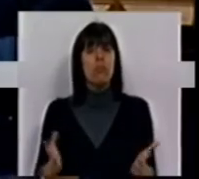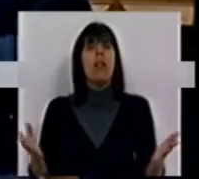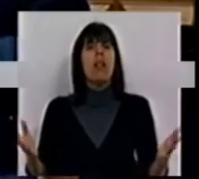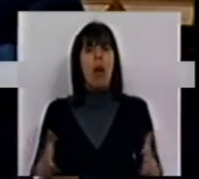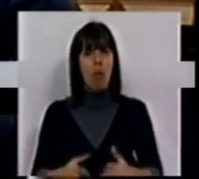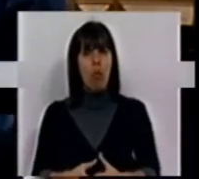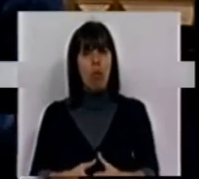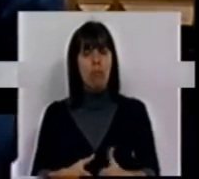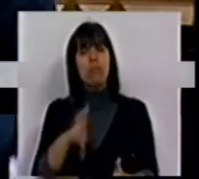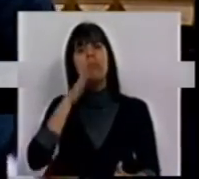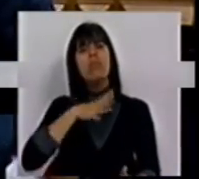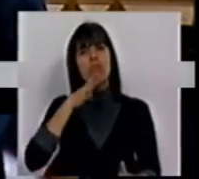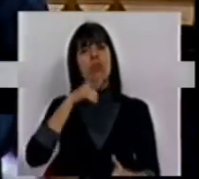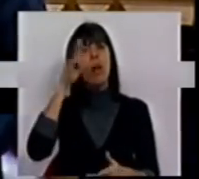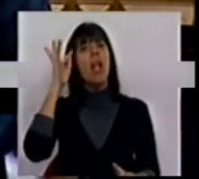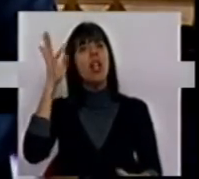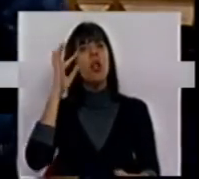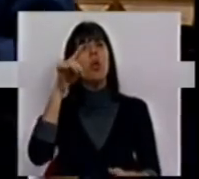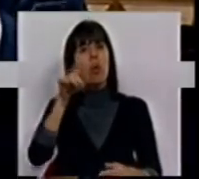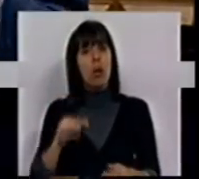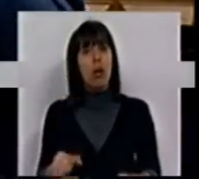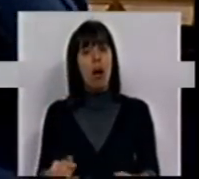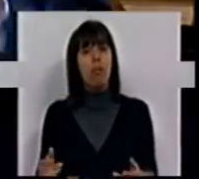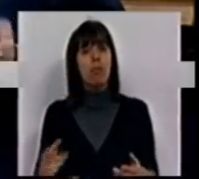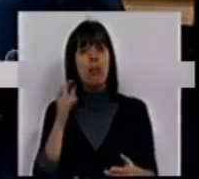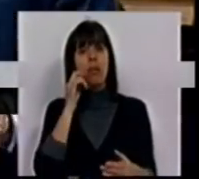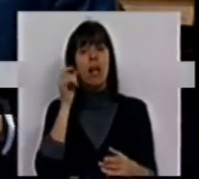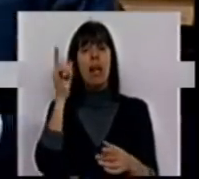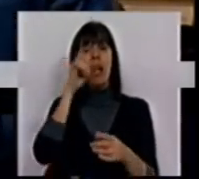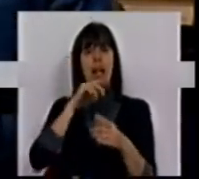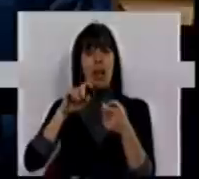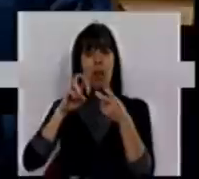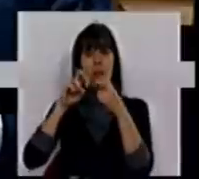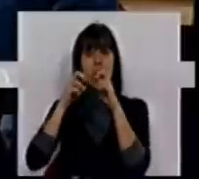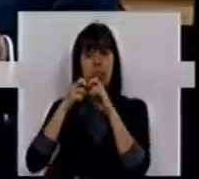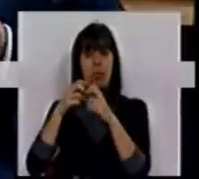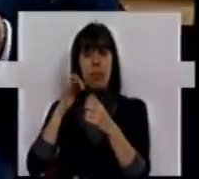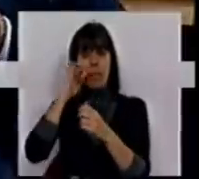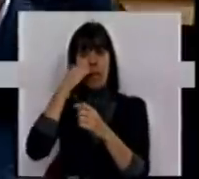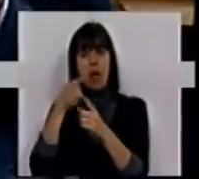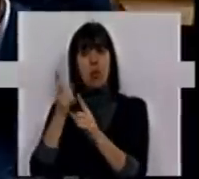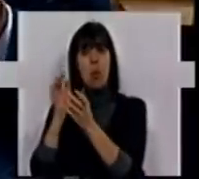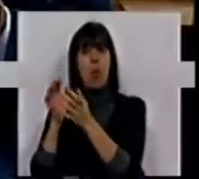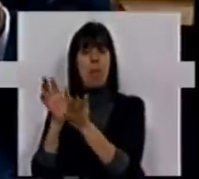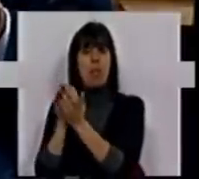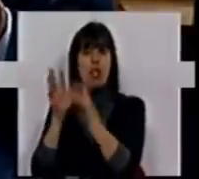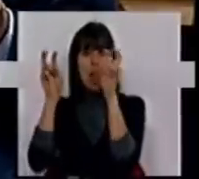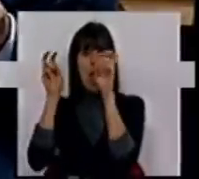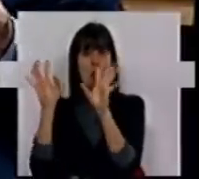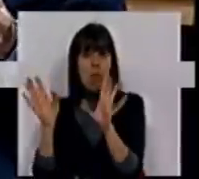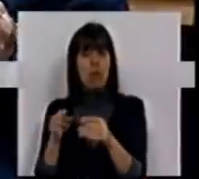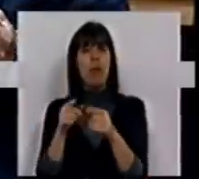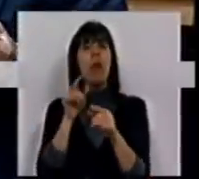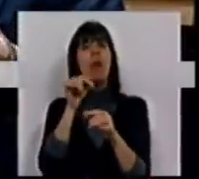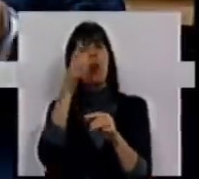Então, explique lá essa teoria do quem se lixou não foi o mexilhão. Do seu ponto de vista,